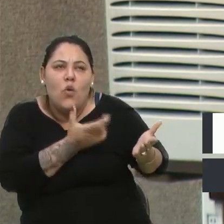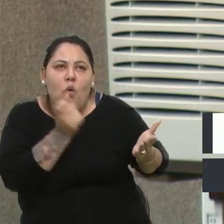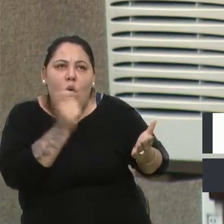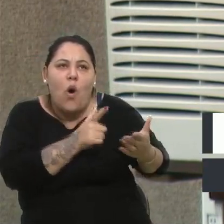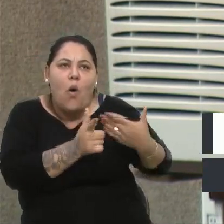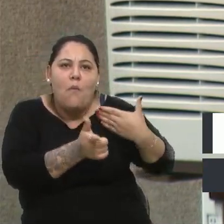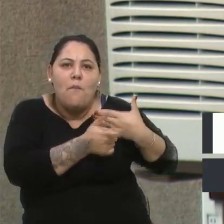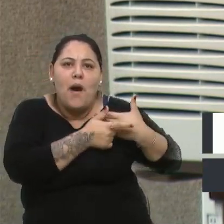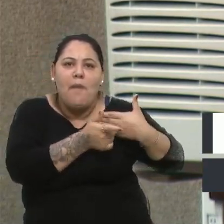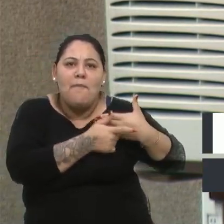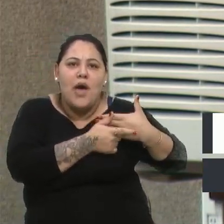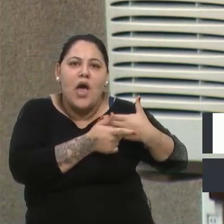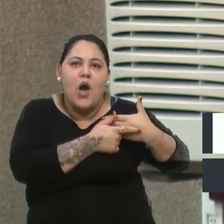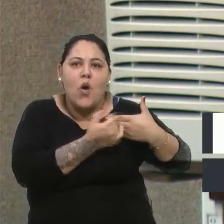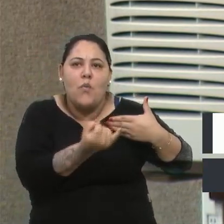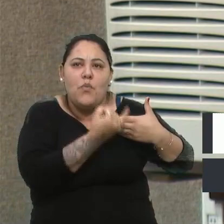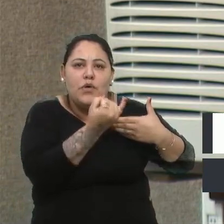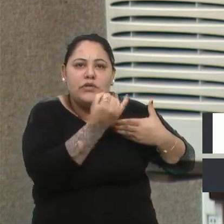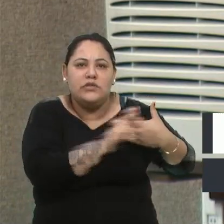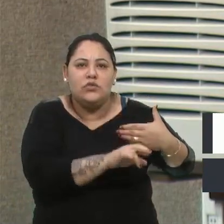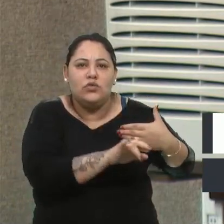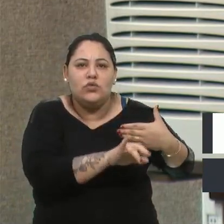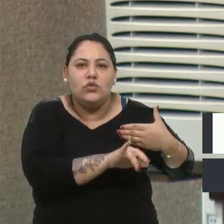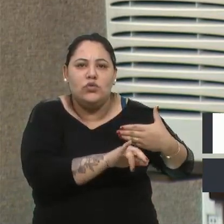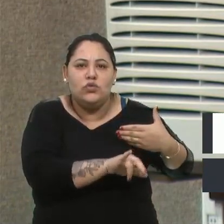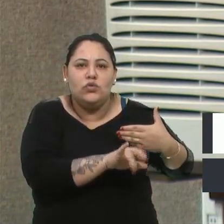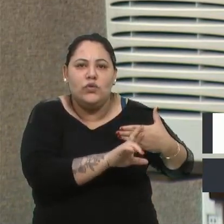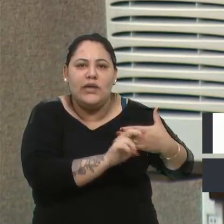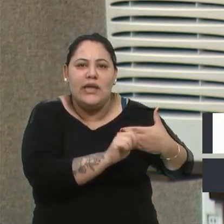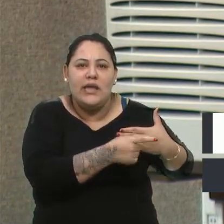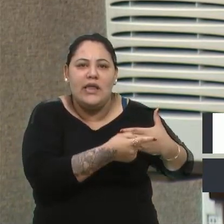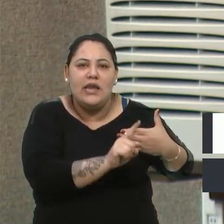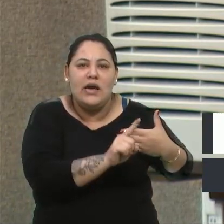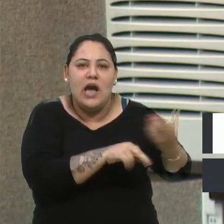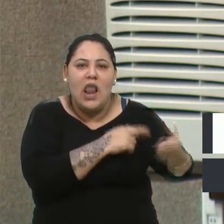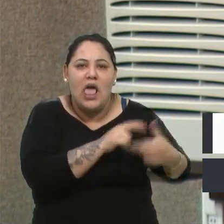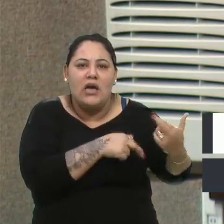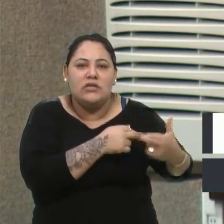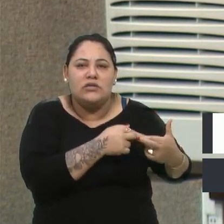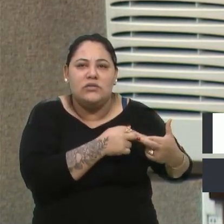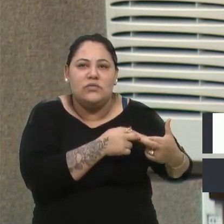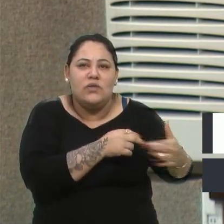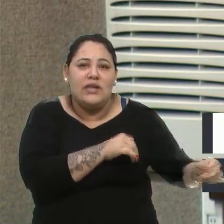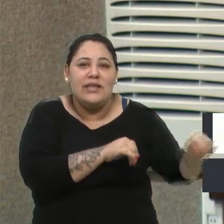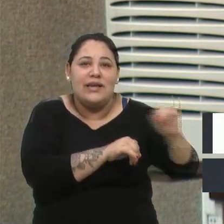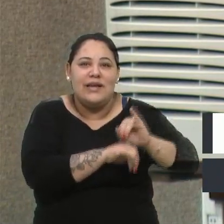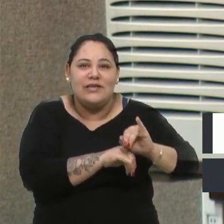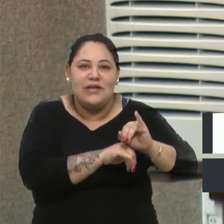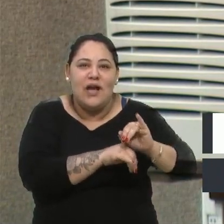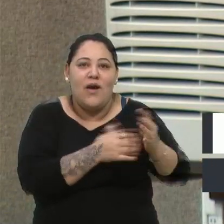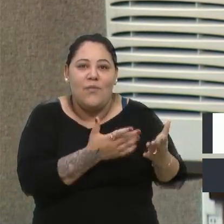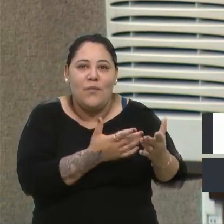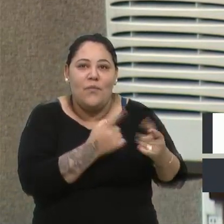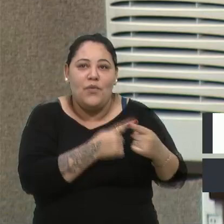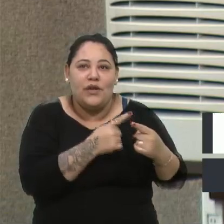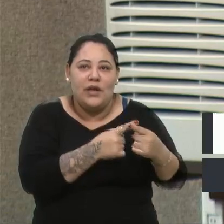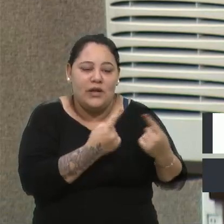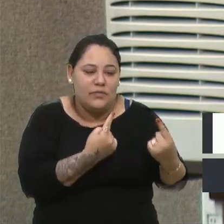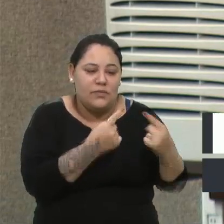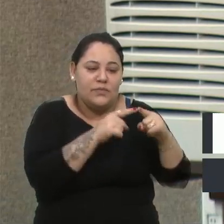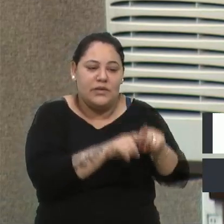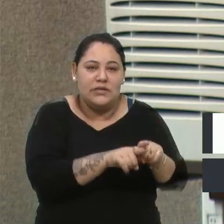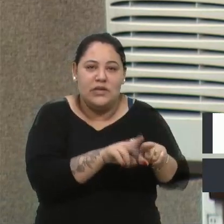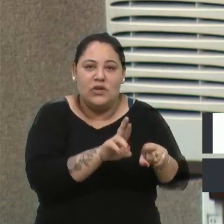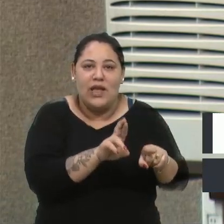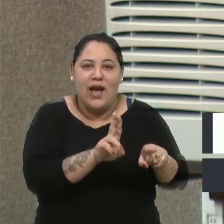a importância do Irã nas relações internacionais. O Irã é um dos principais parceiros políticos da Rússia, né?